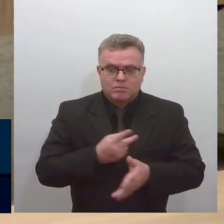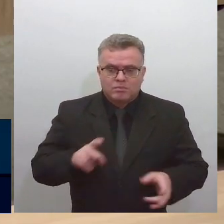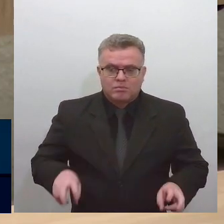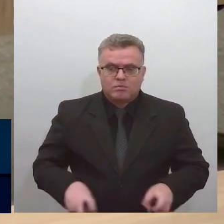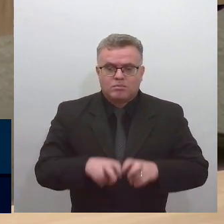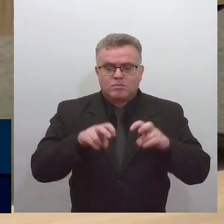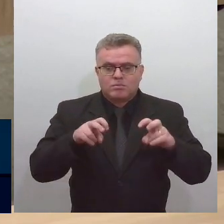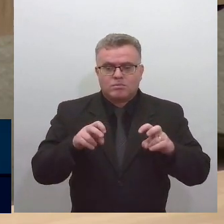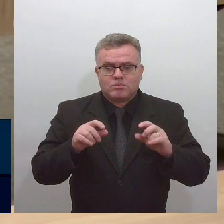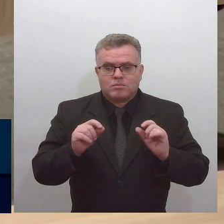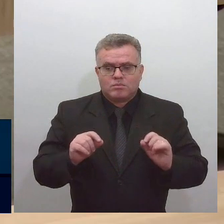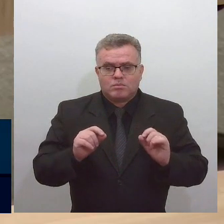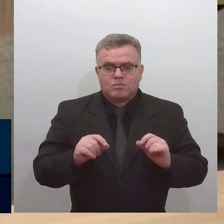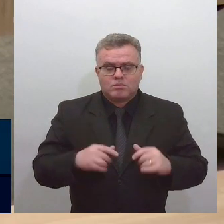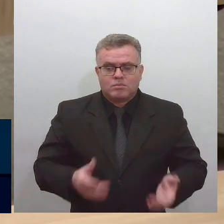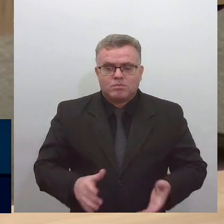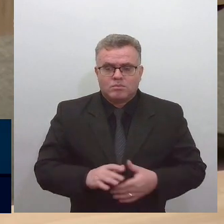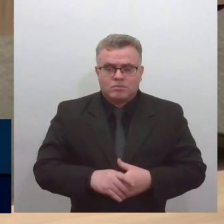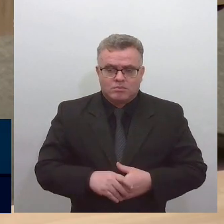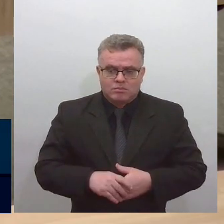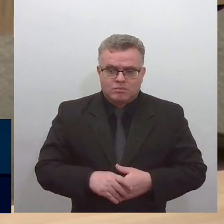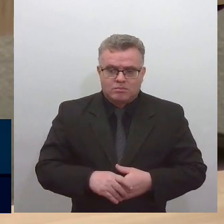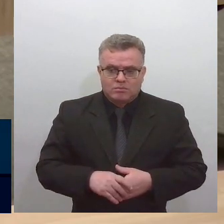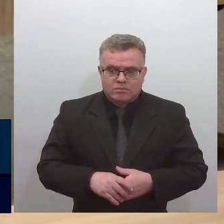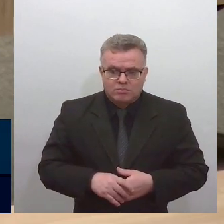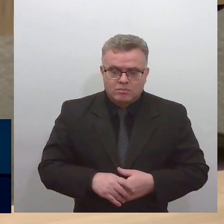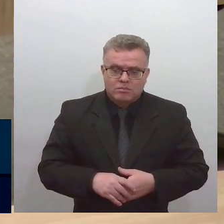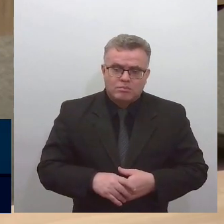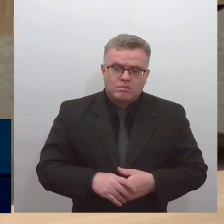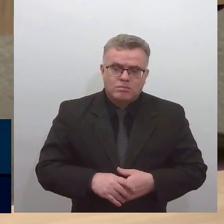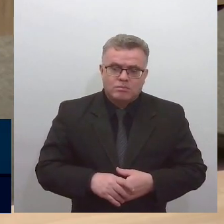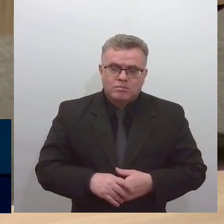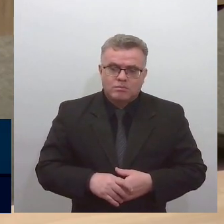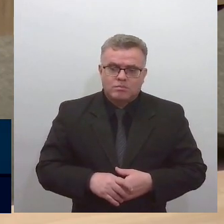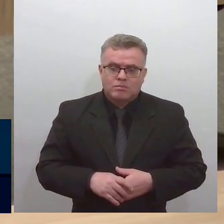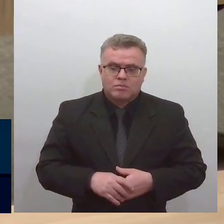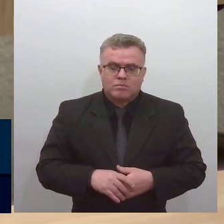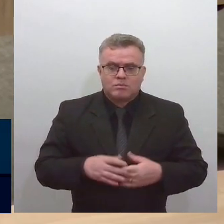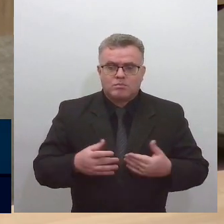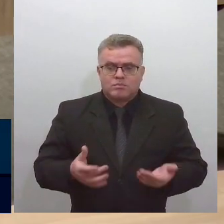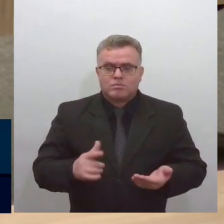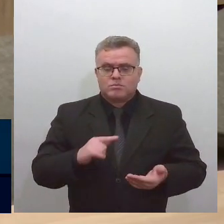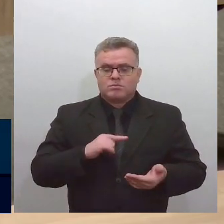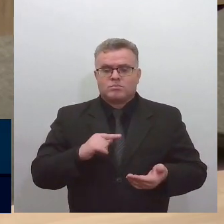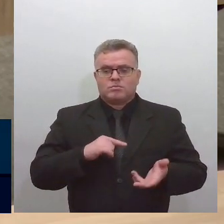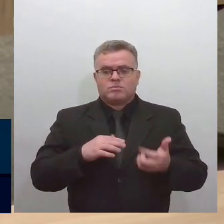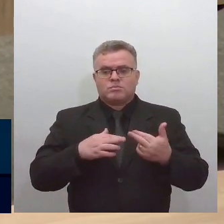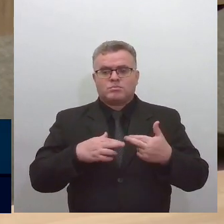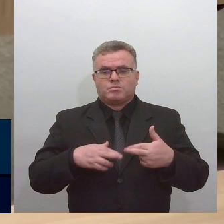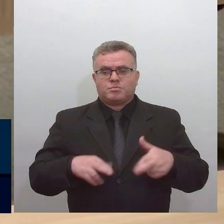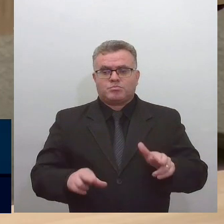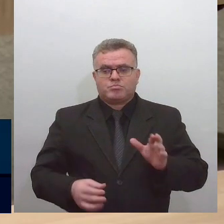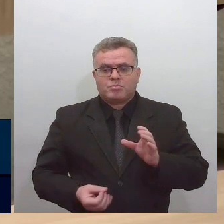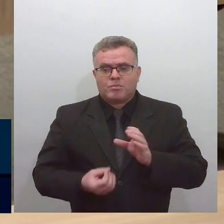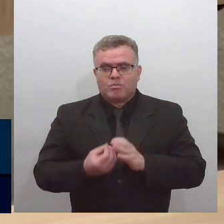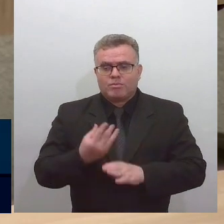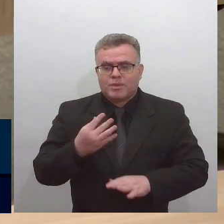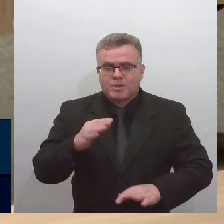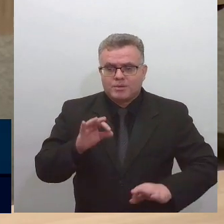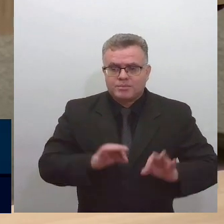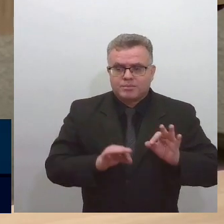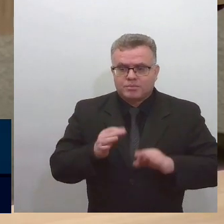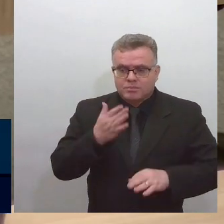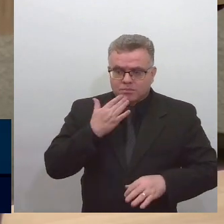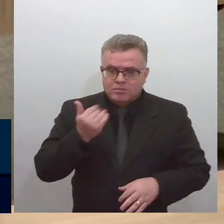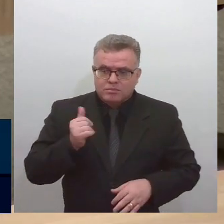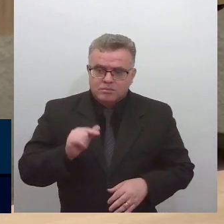de acidentes queria saber se existe perspectiva para a implementação de de uma